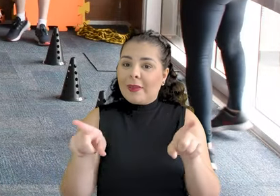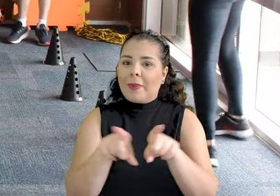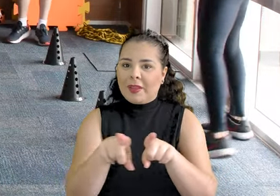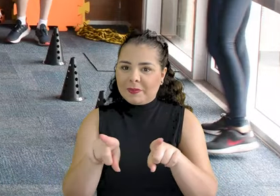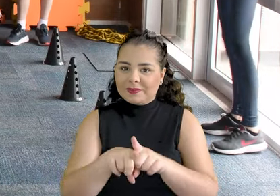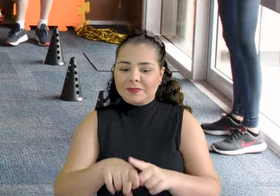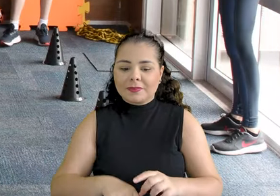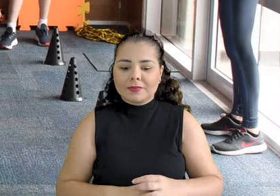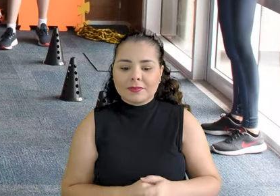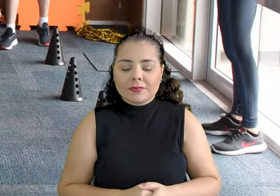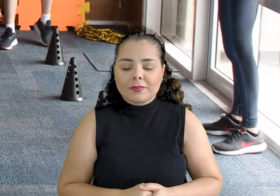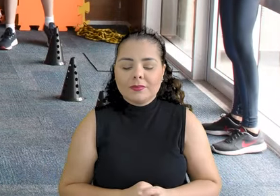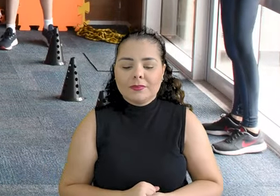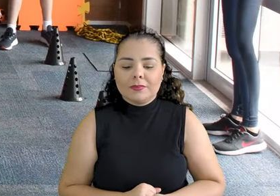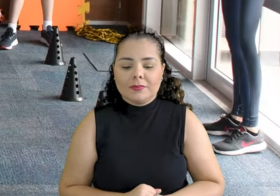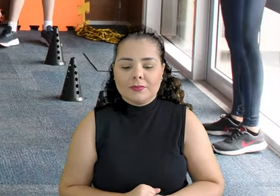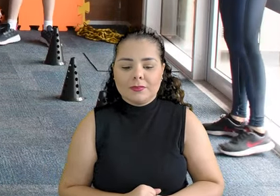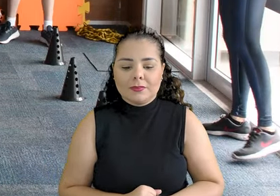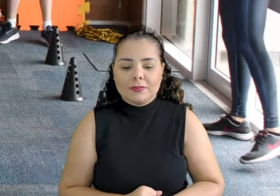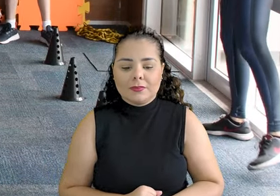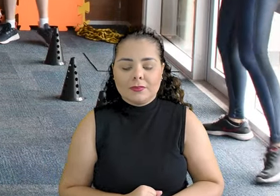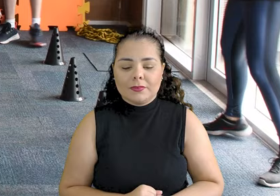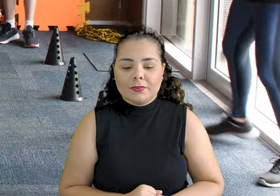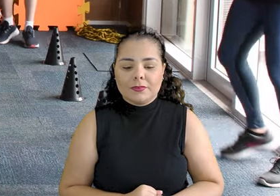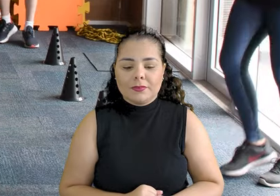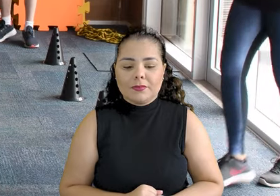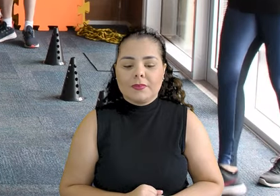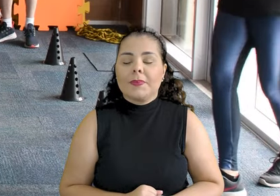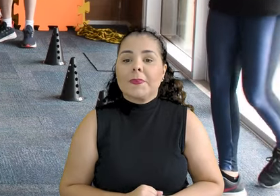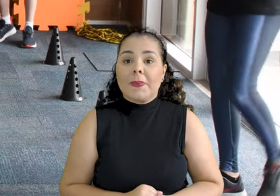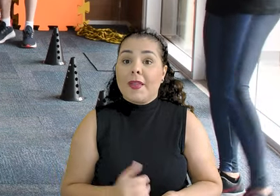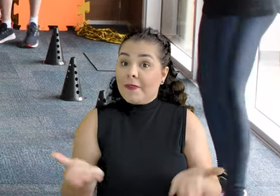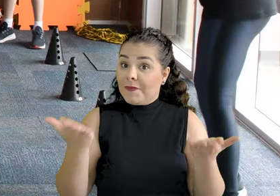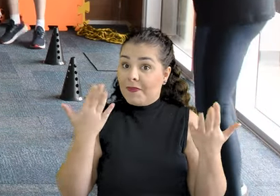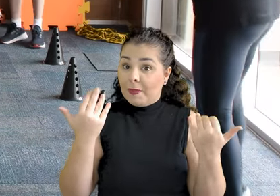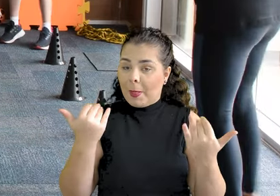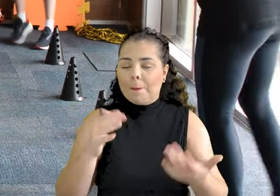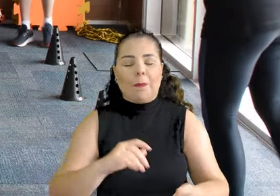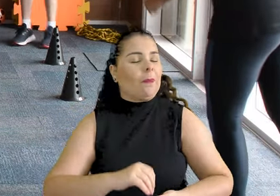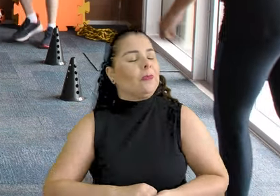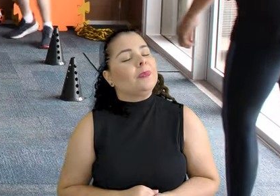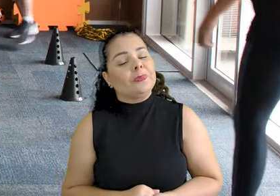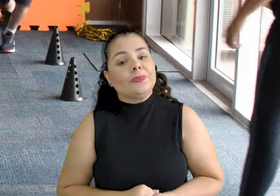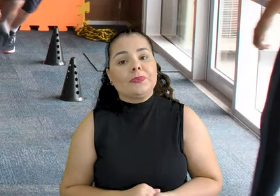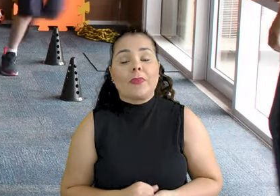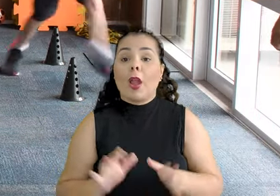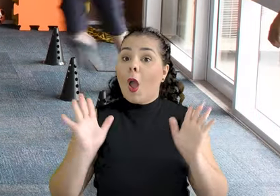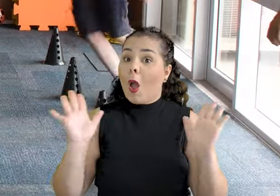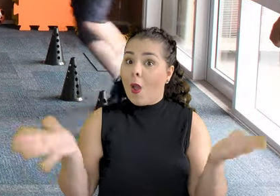o jeito que eu falar, combinado? Então prepara o zigue-zague. Já!